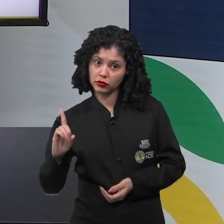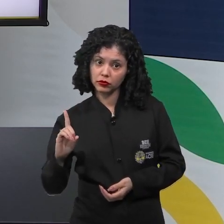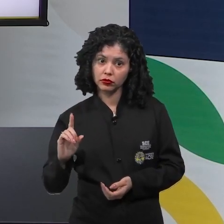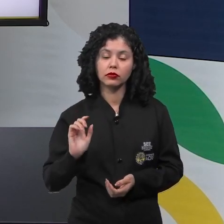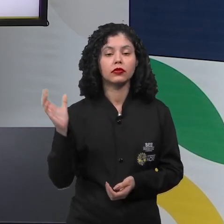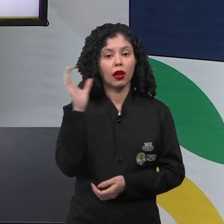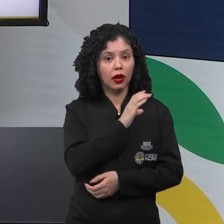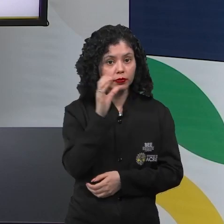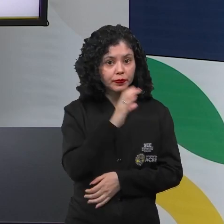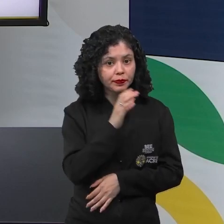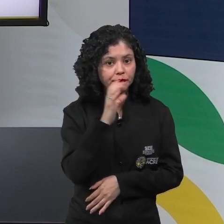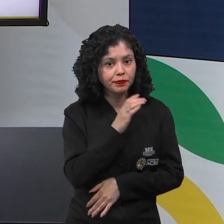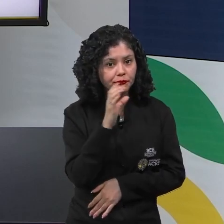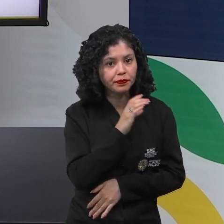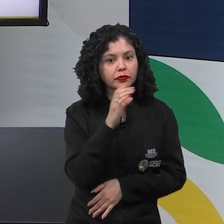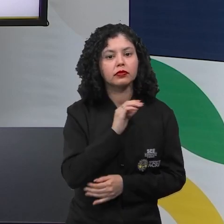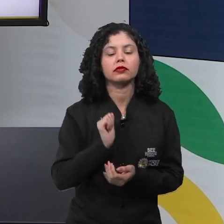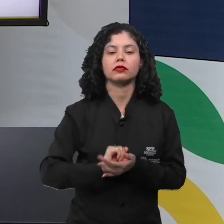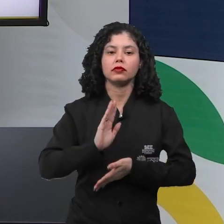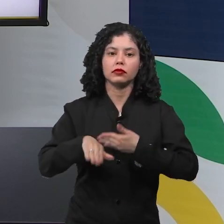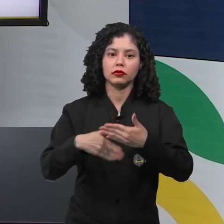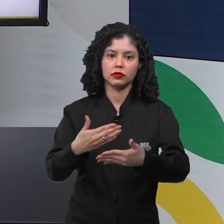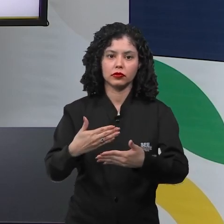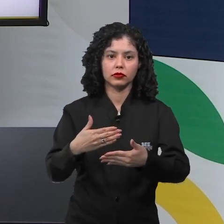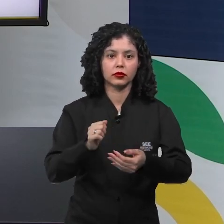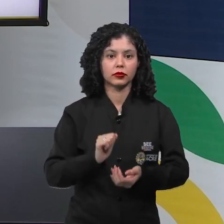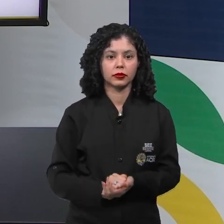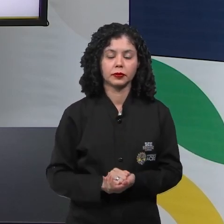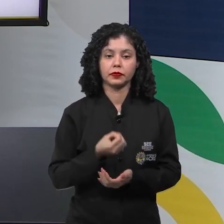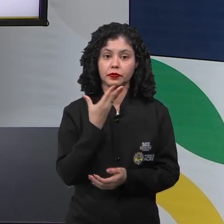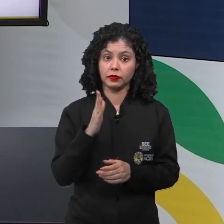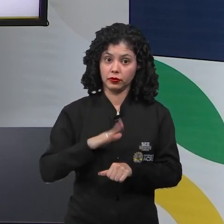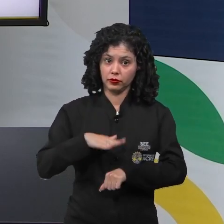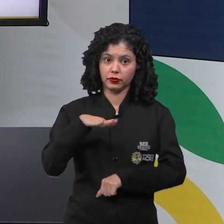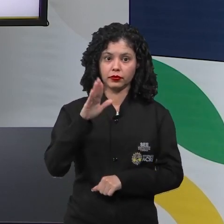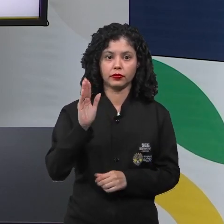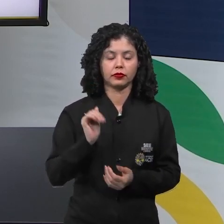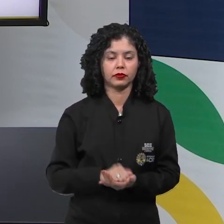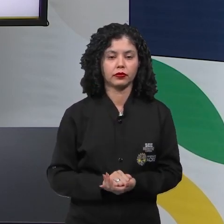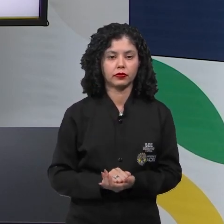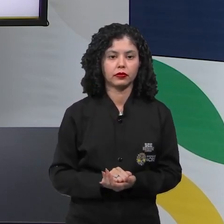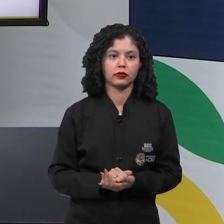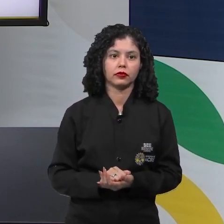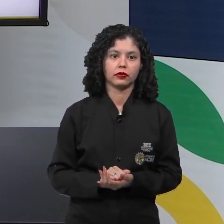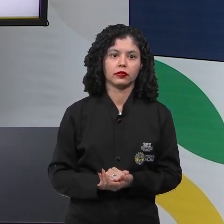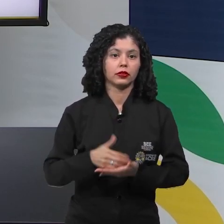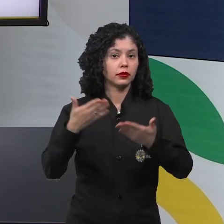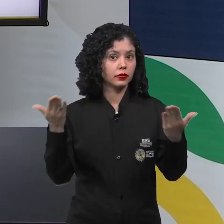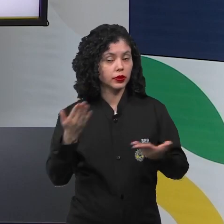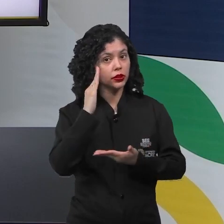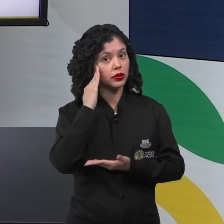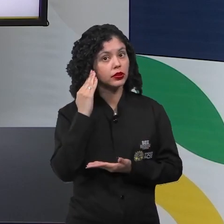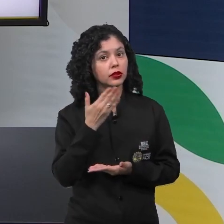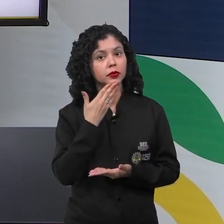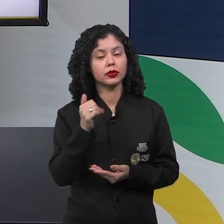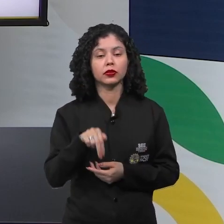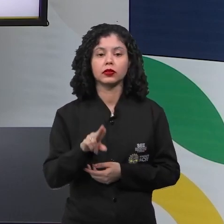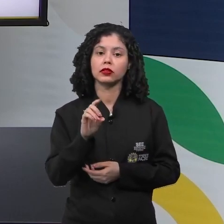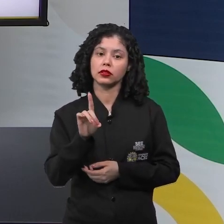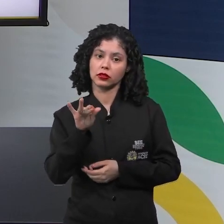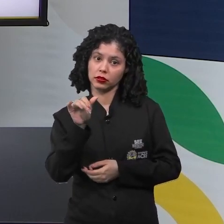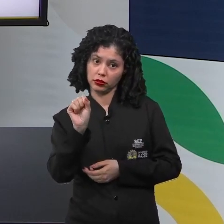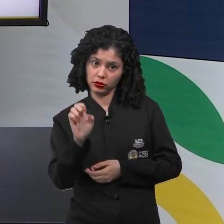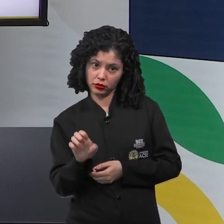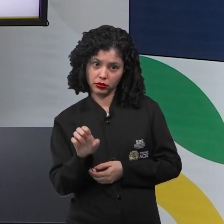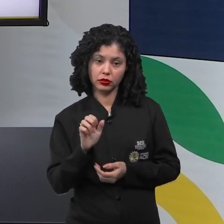alta velocidade, com um processamento bem maior. Então, entender as unidades de